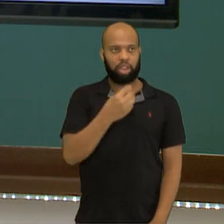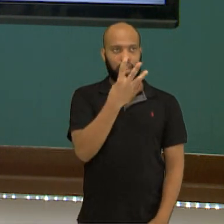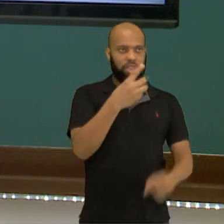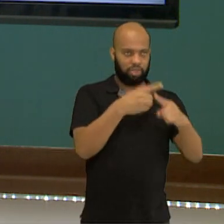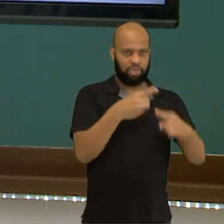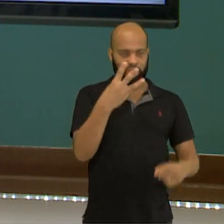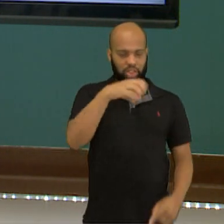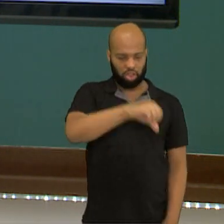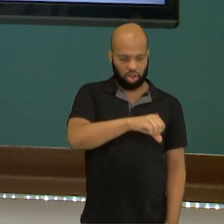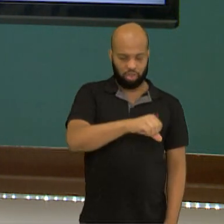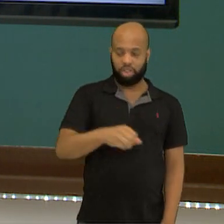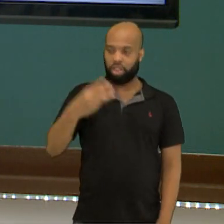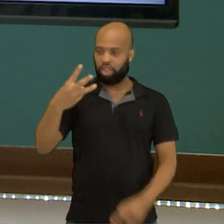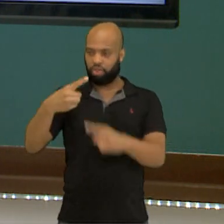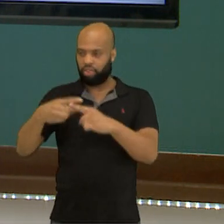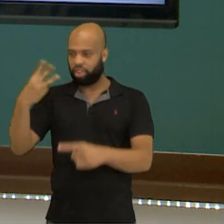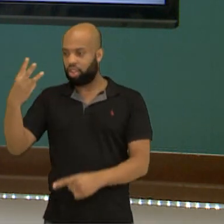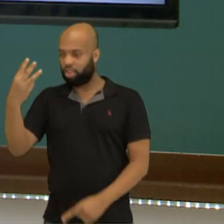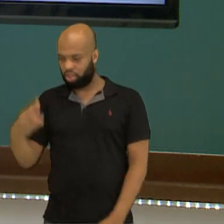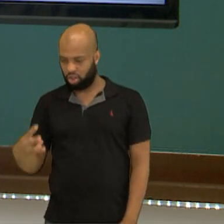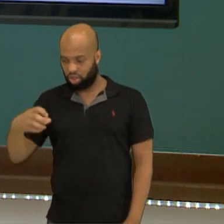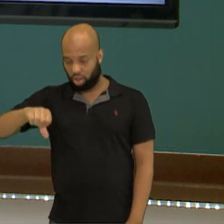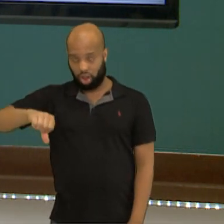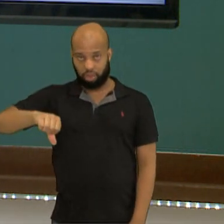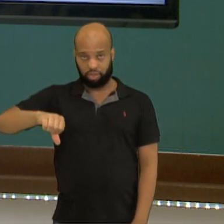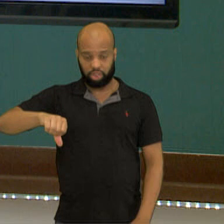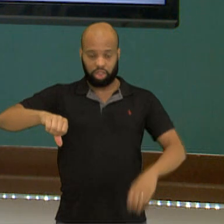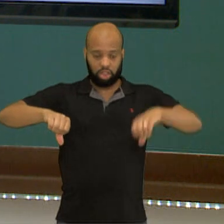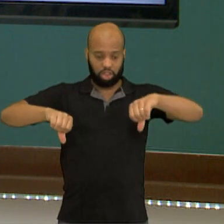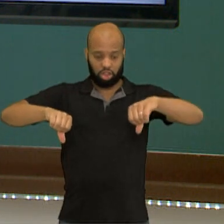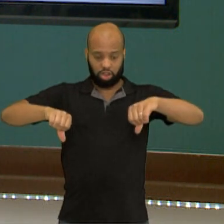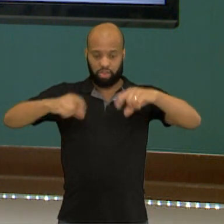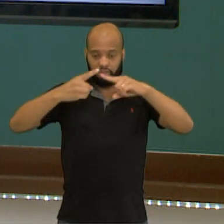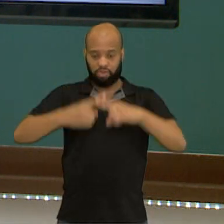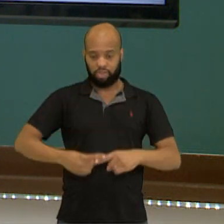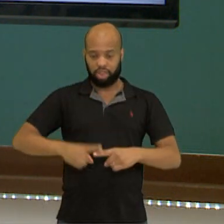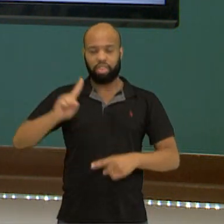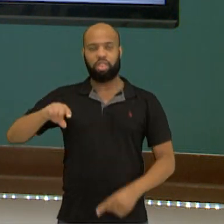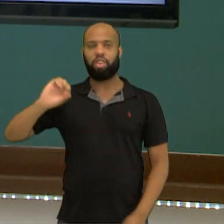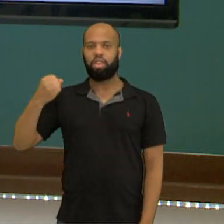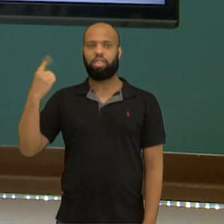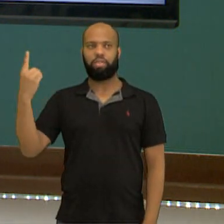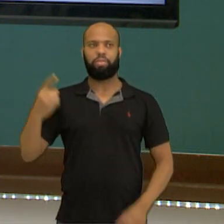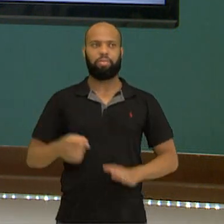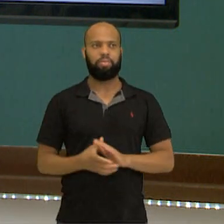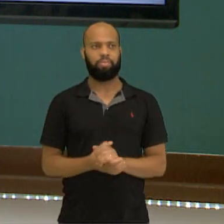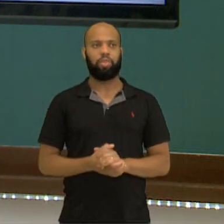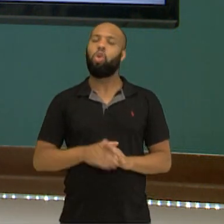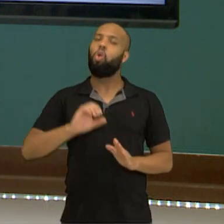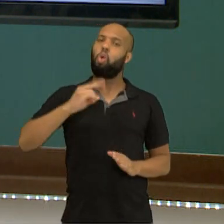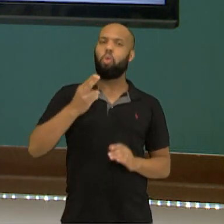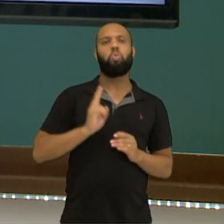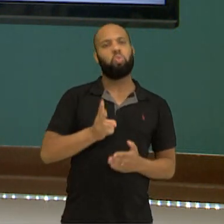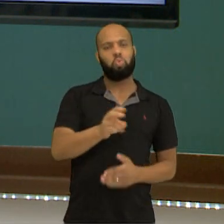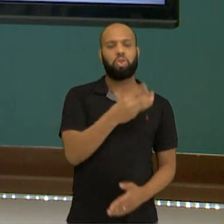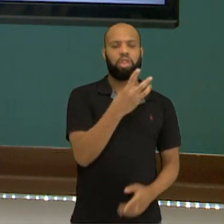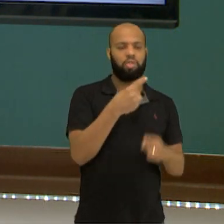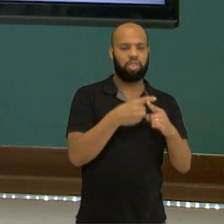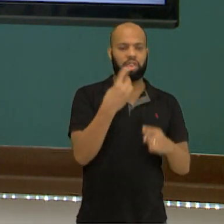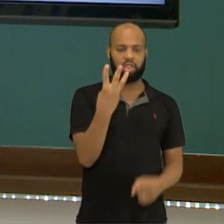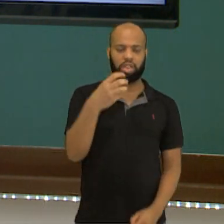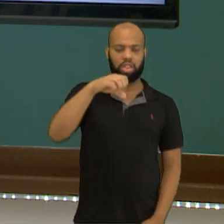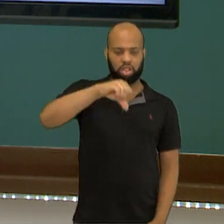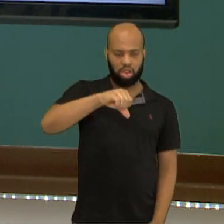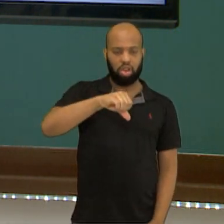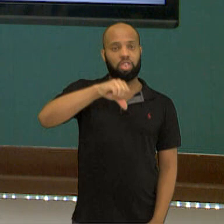fazer 9 vezes 9. Ou eu posso continuar. Ó. 3 vezes 3, 9. Vezes 3, 27. 27